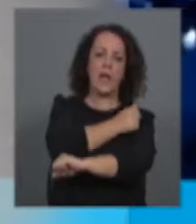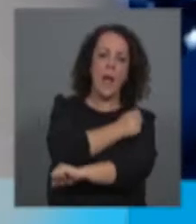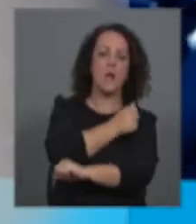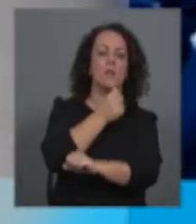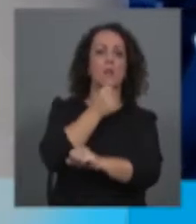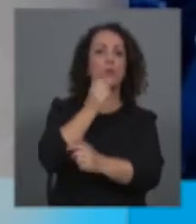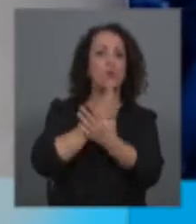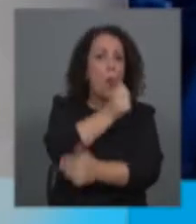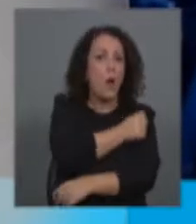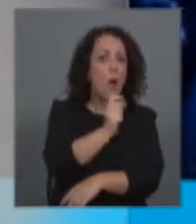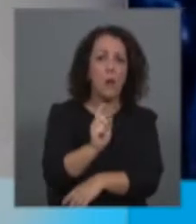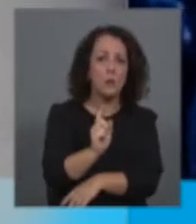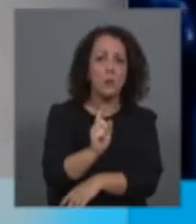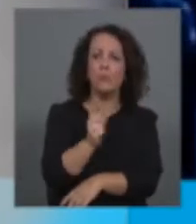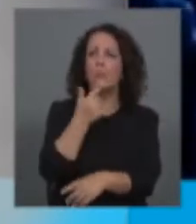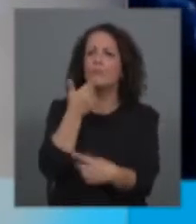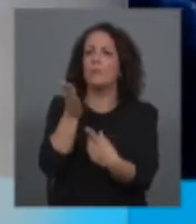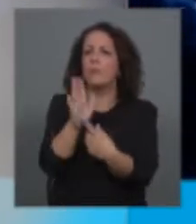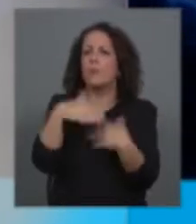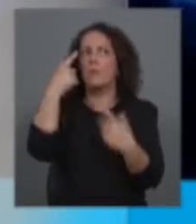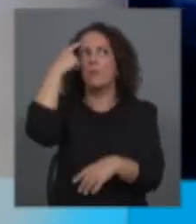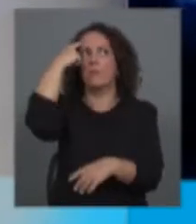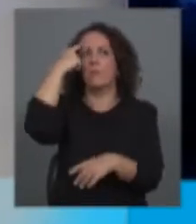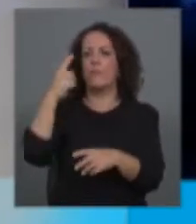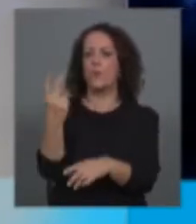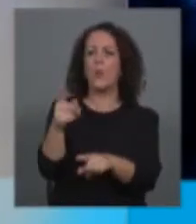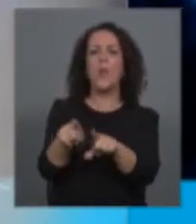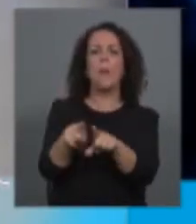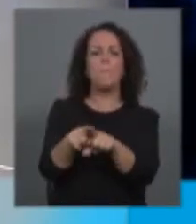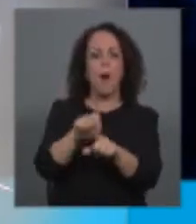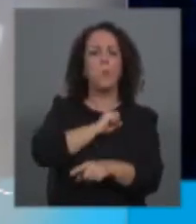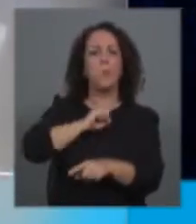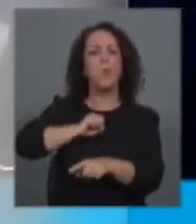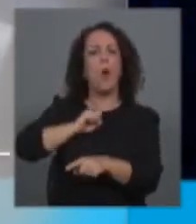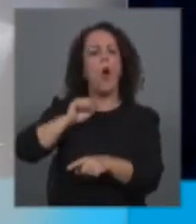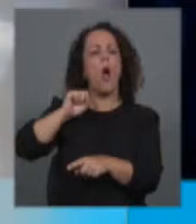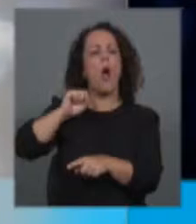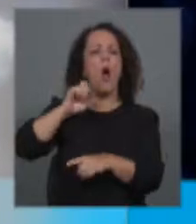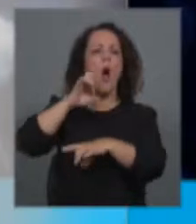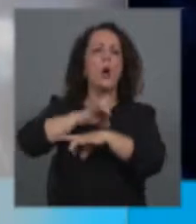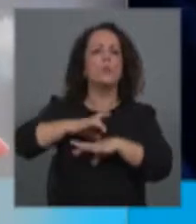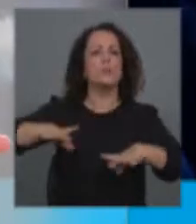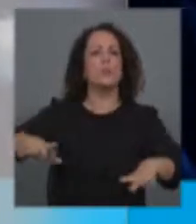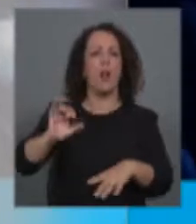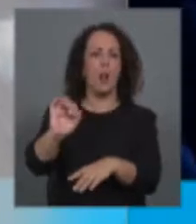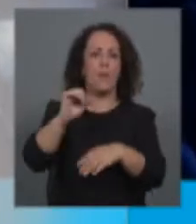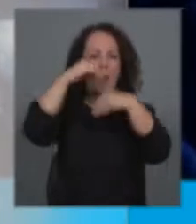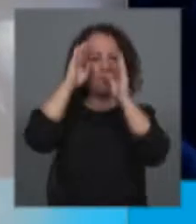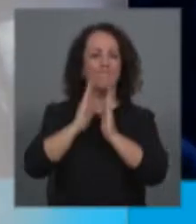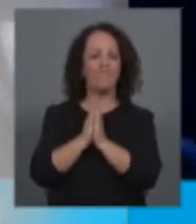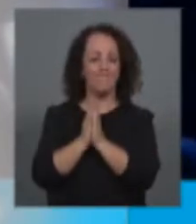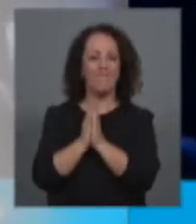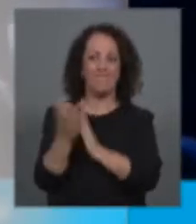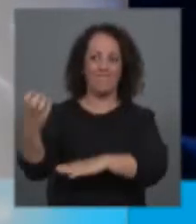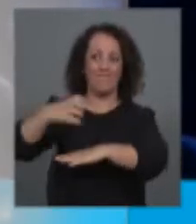só casas, porque, por exemplo, estou-me a lembrar de umas irmãs que tinham um hospital e era a sua congregação que ficou praticamente destruído